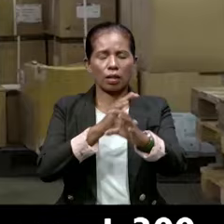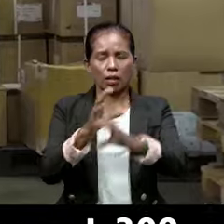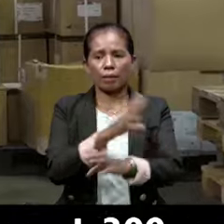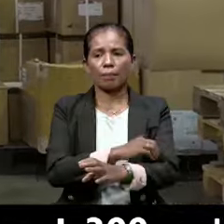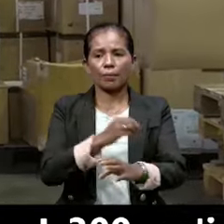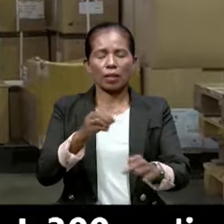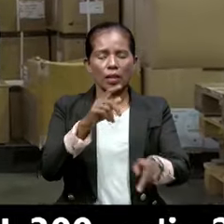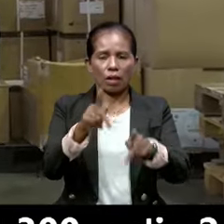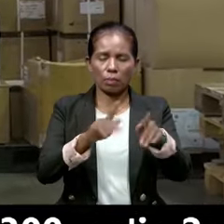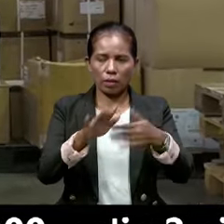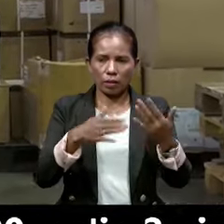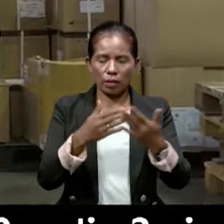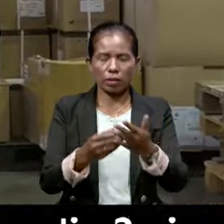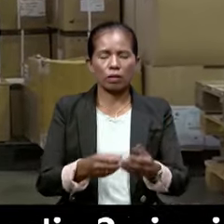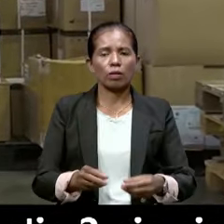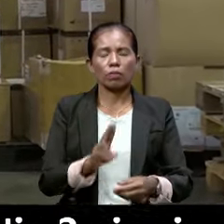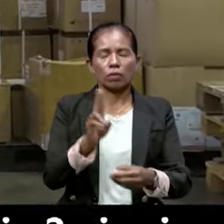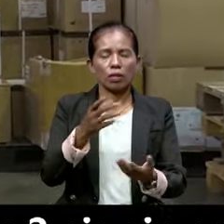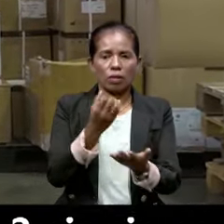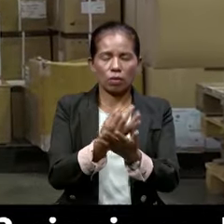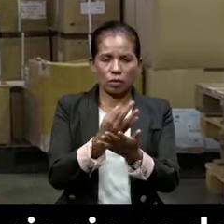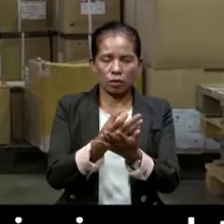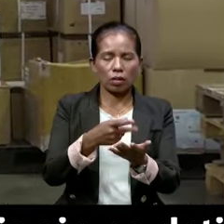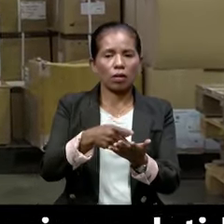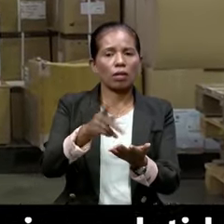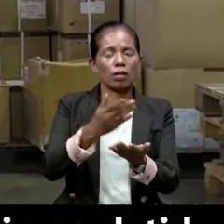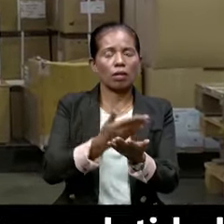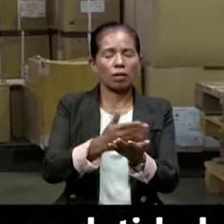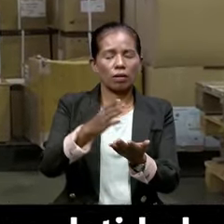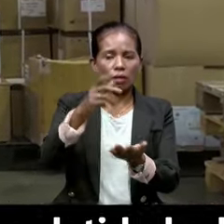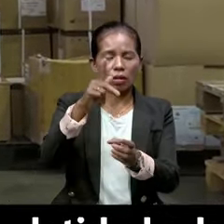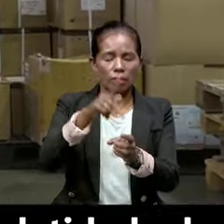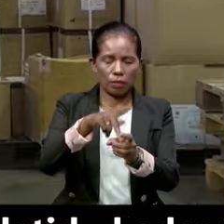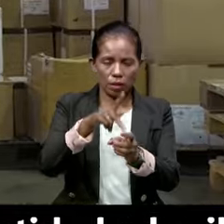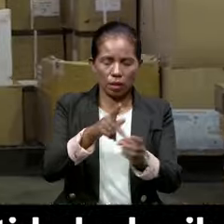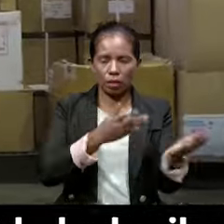liutan comunidade Makassai Rasik Osan, em se combustível roditula